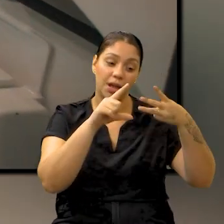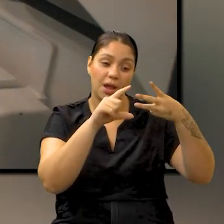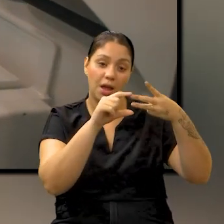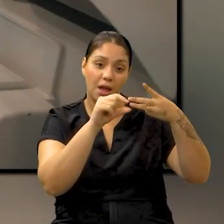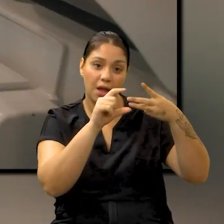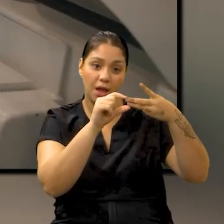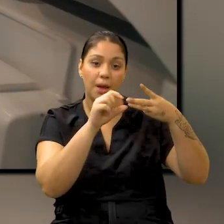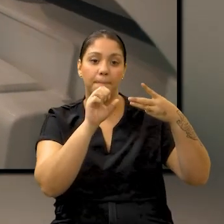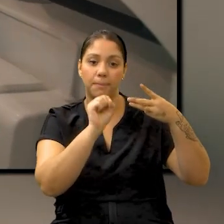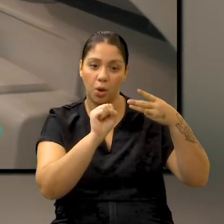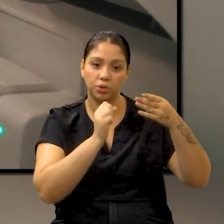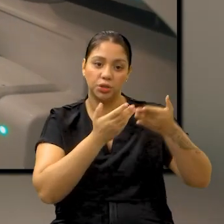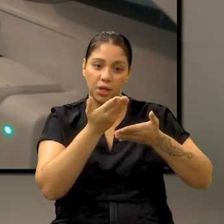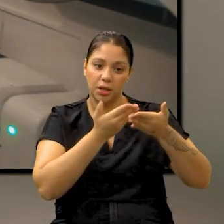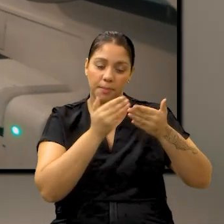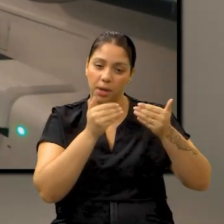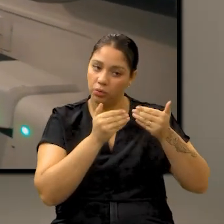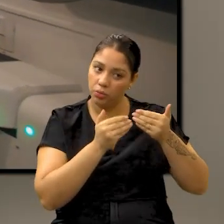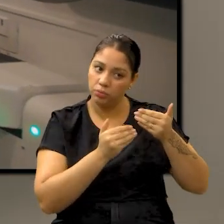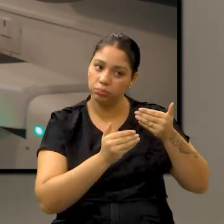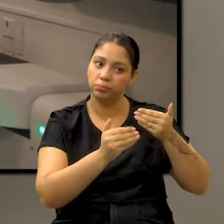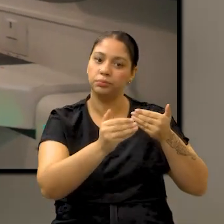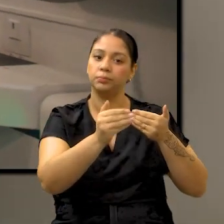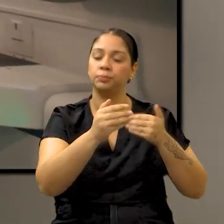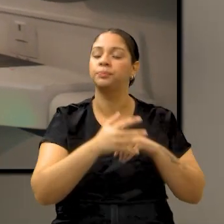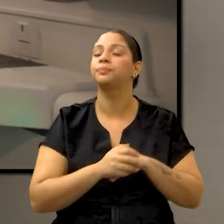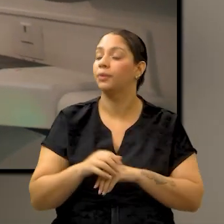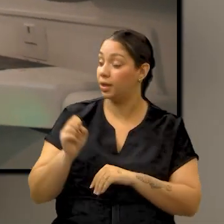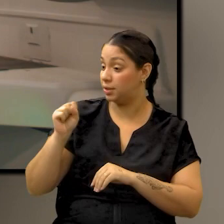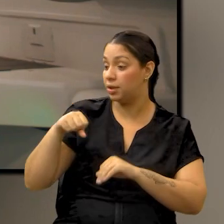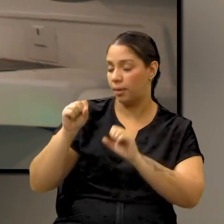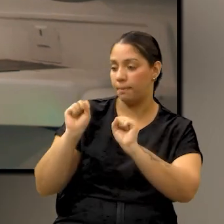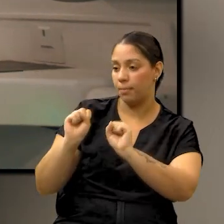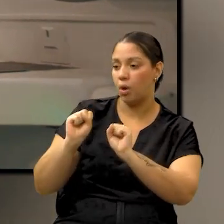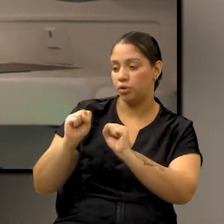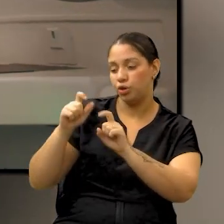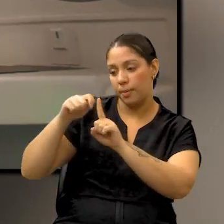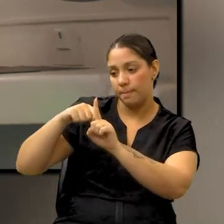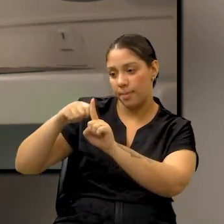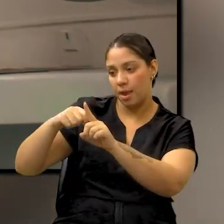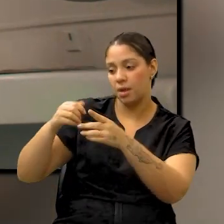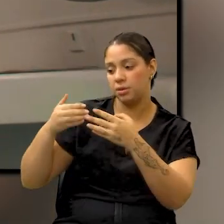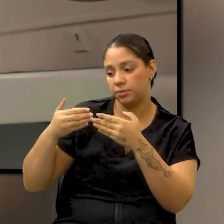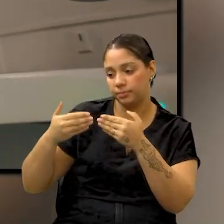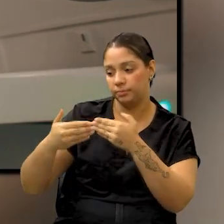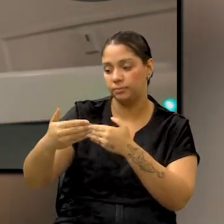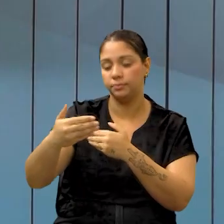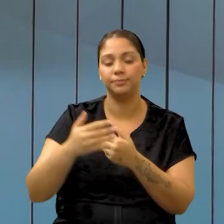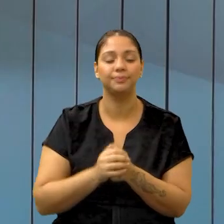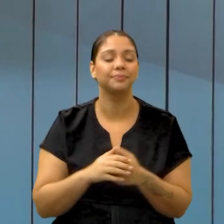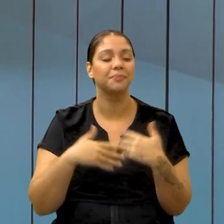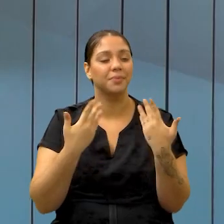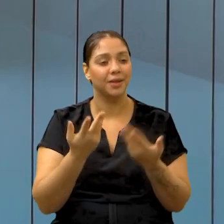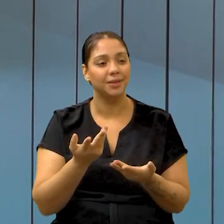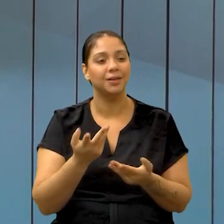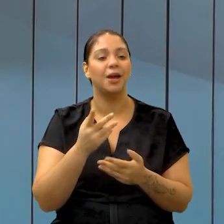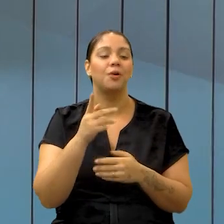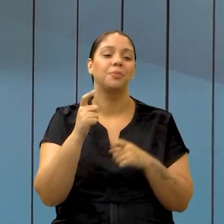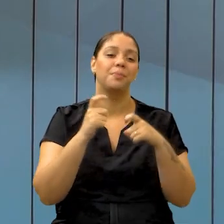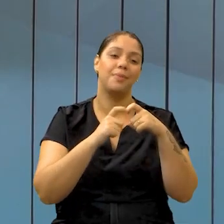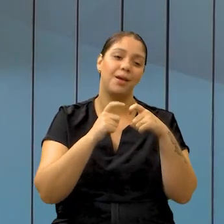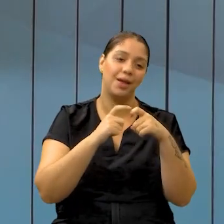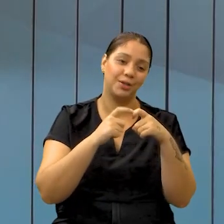o tratamento pode ser um pouco mais longo, né? Sim, sim, pode durar alguns meses. Doutora Isabela de